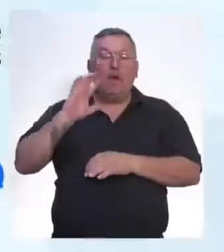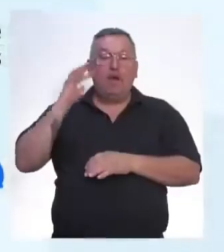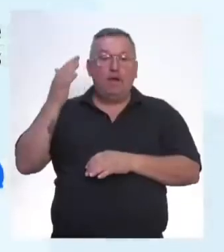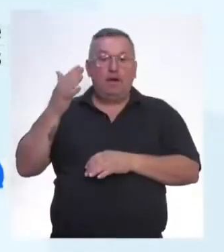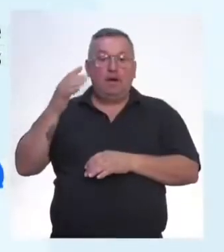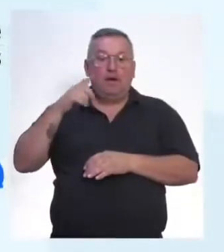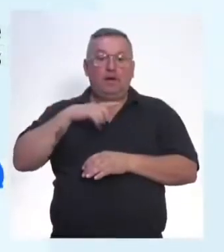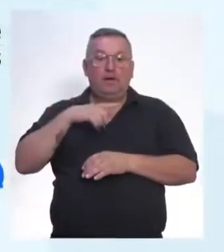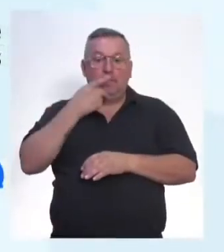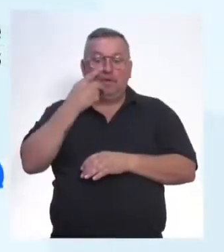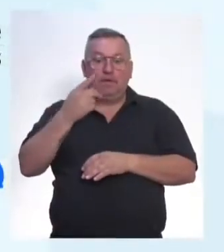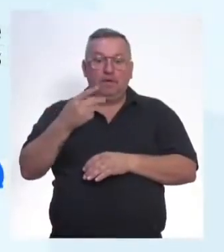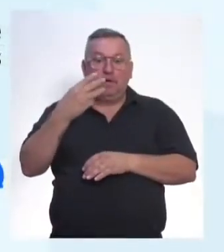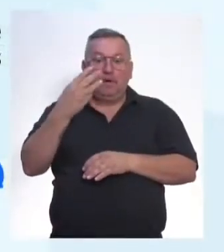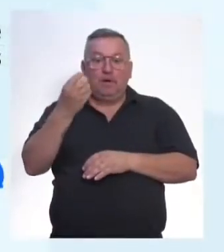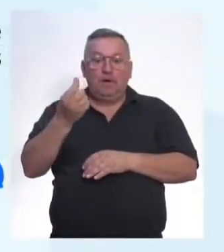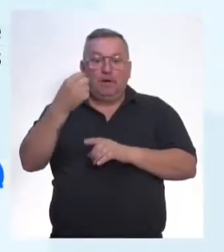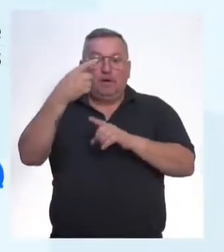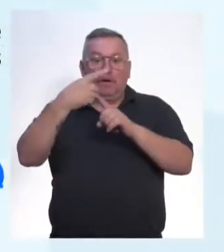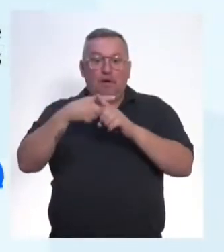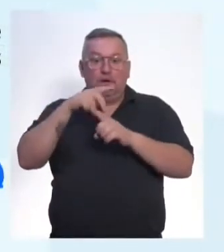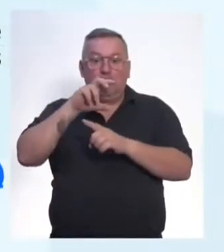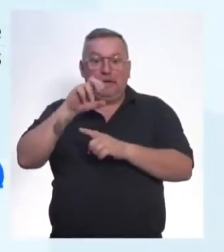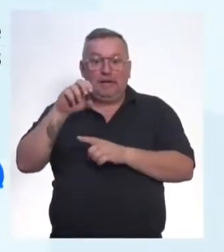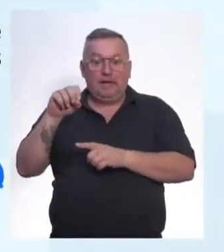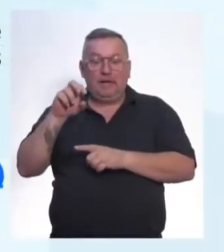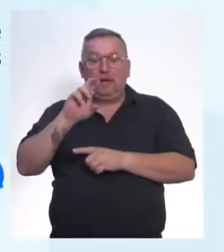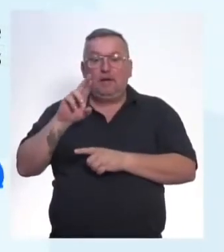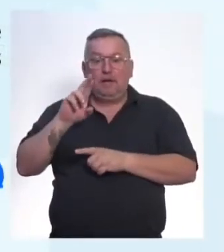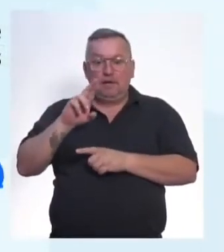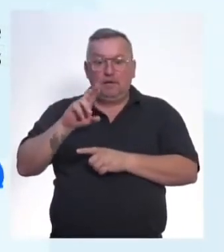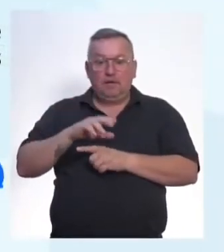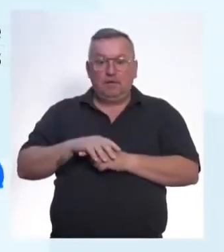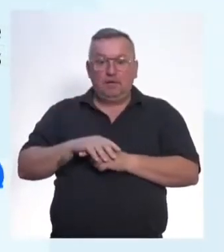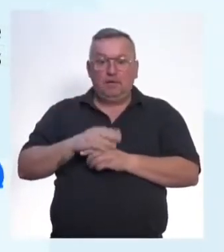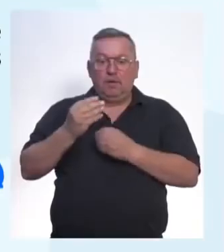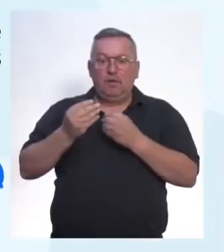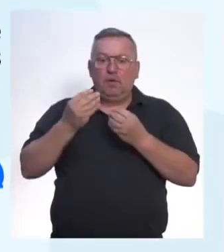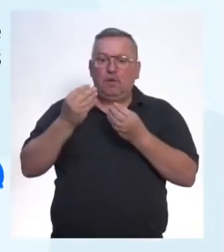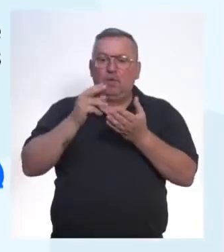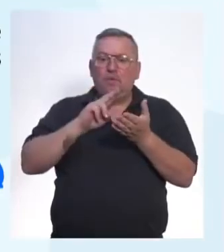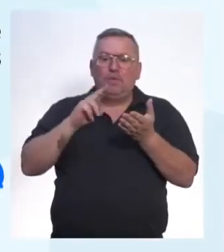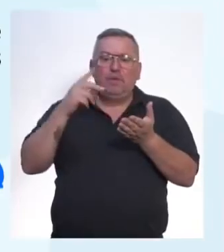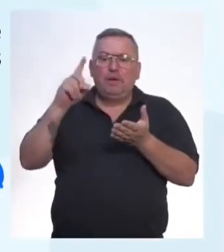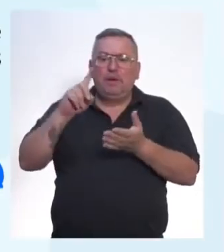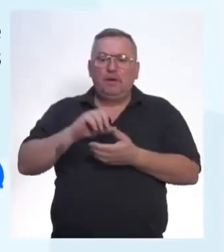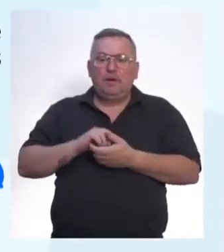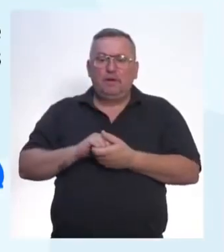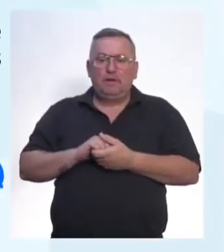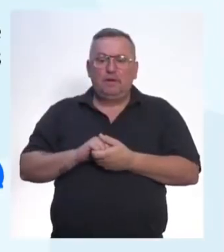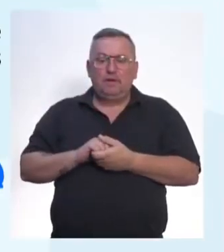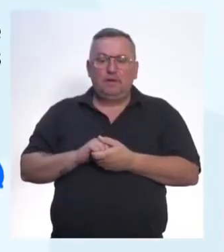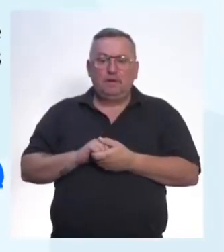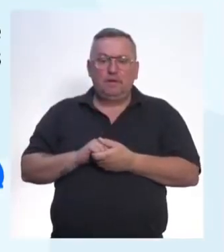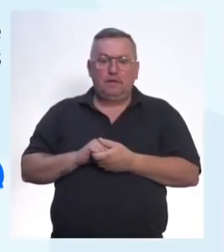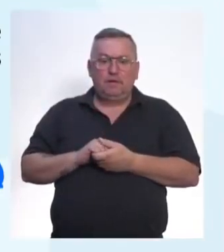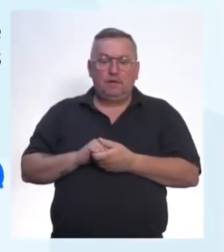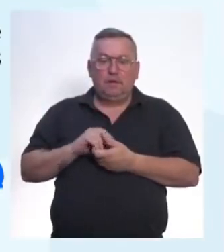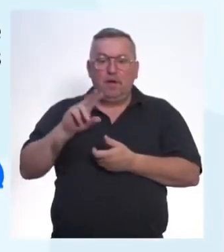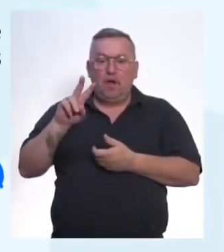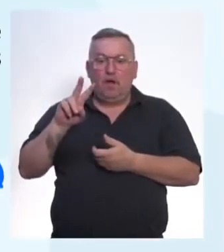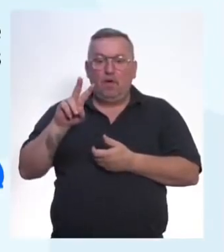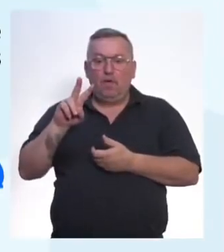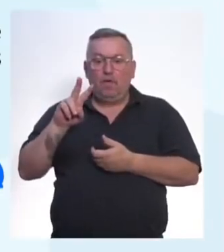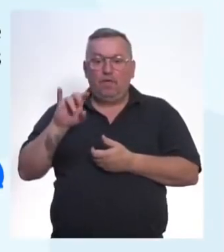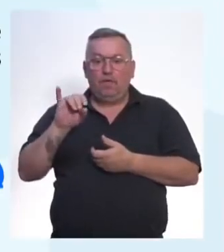Estamos falando aí em 36 vezes de R$500. Tá? Como que chama o menino? O Júlio? Mandou a resposta? É o Vitor. O